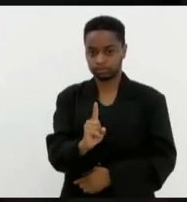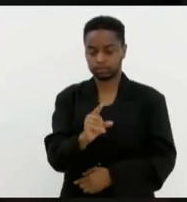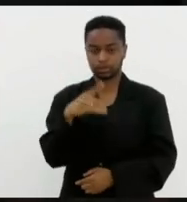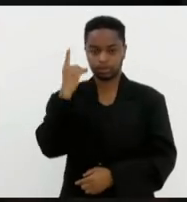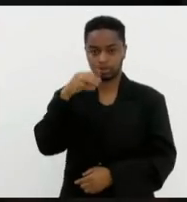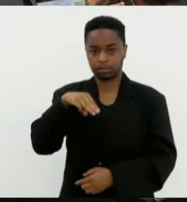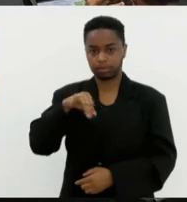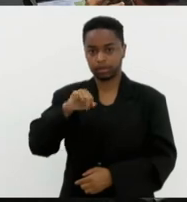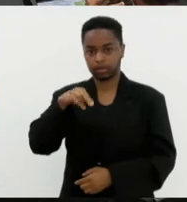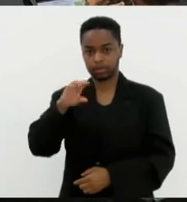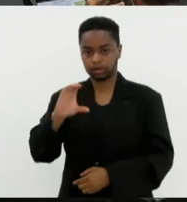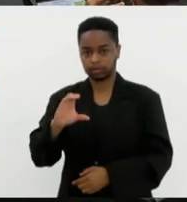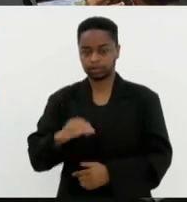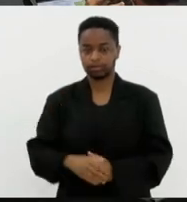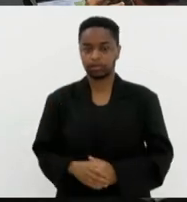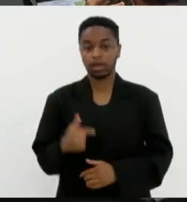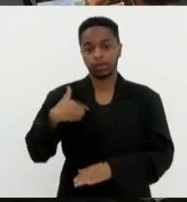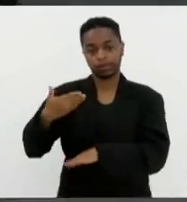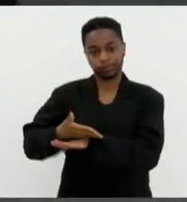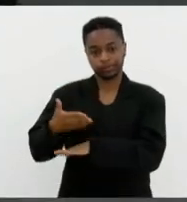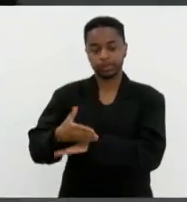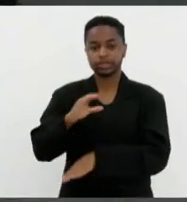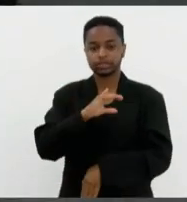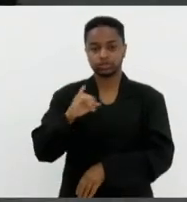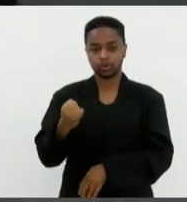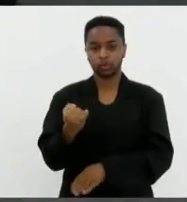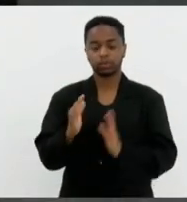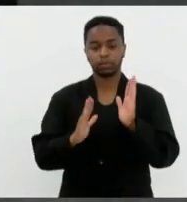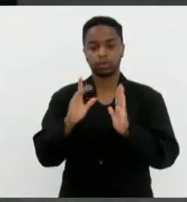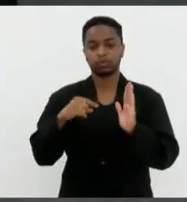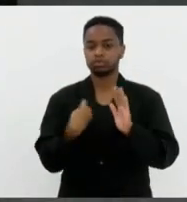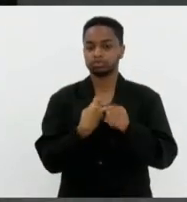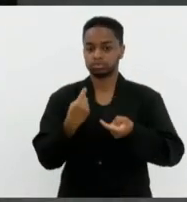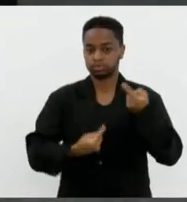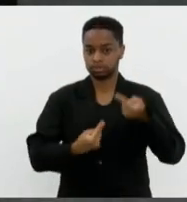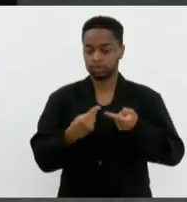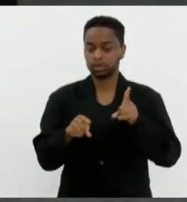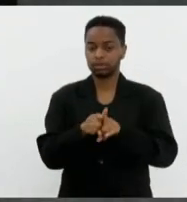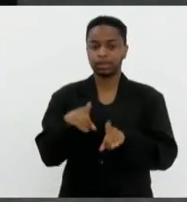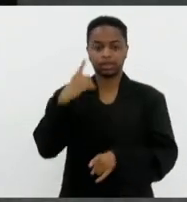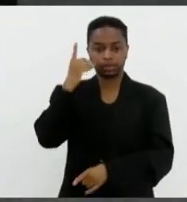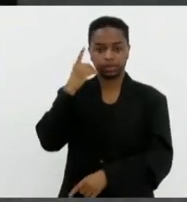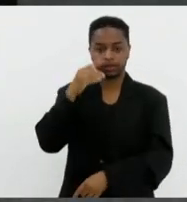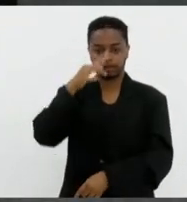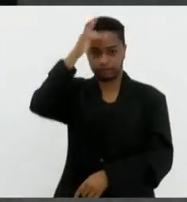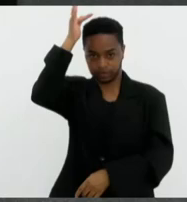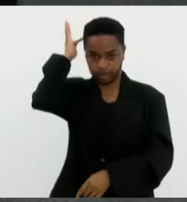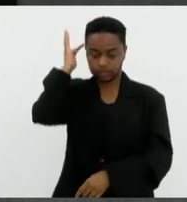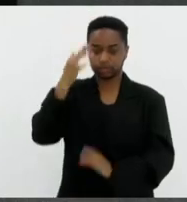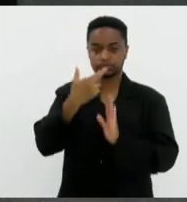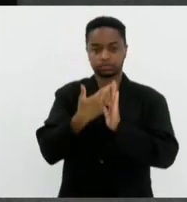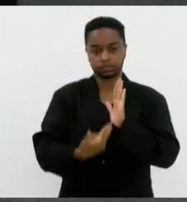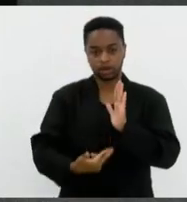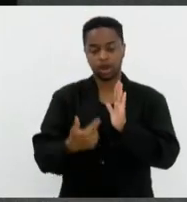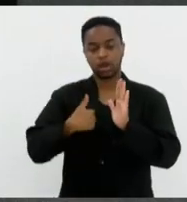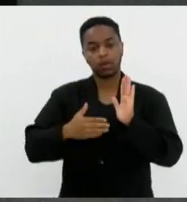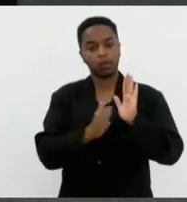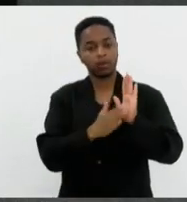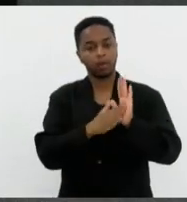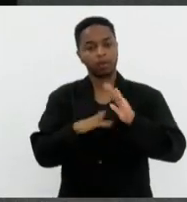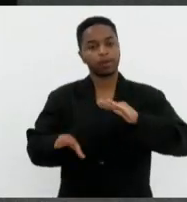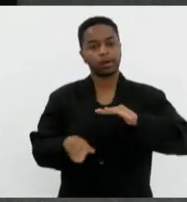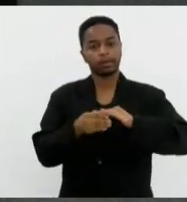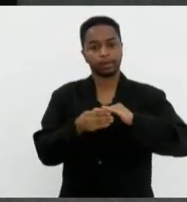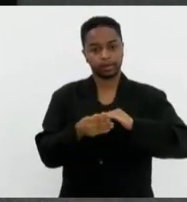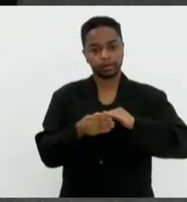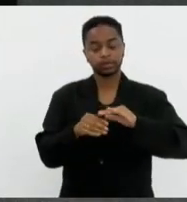Mink. Eu estava na CCJ quando a gente discutiu isso, o deputado Fred Pacheco era o relator, eu propus uma emenda que